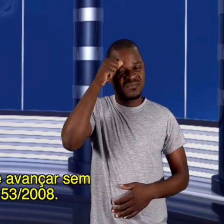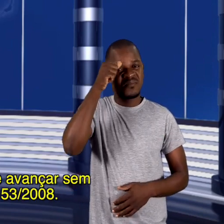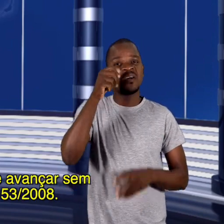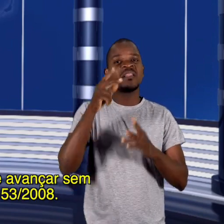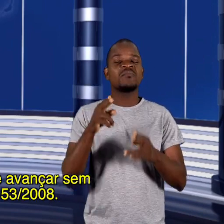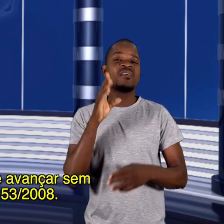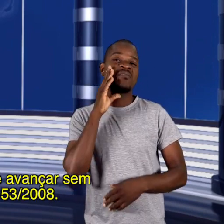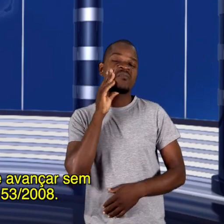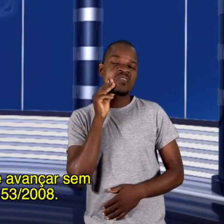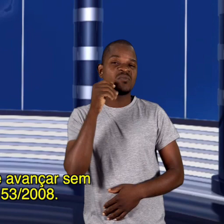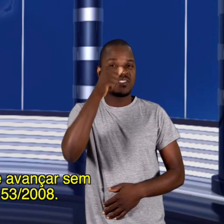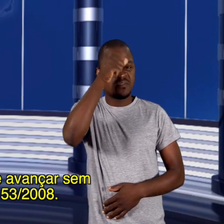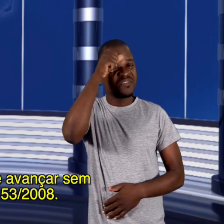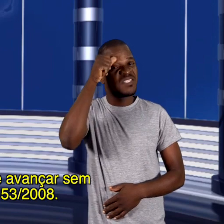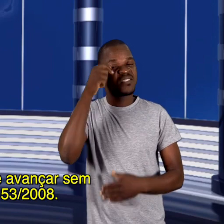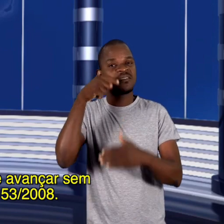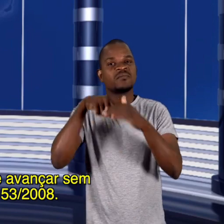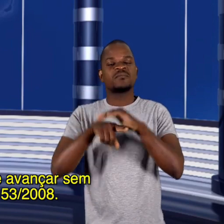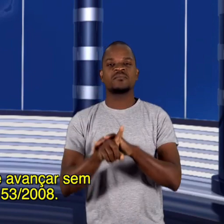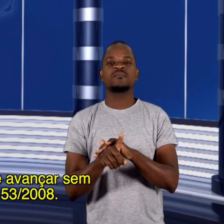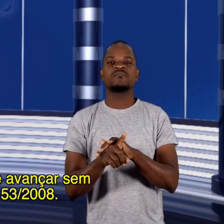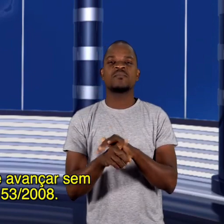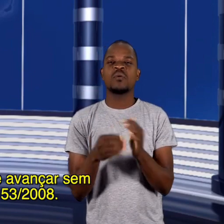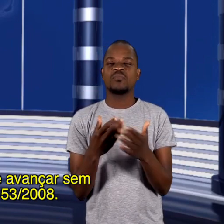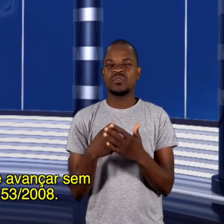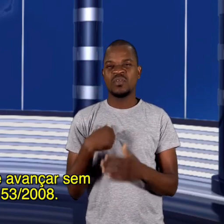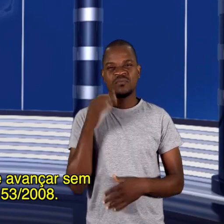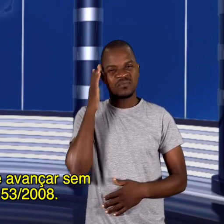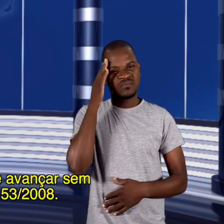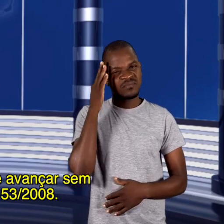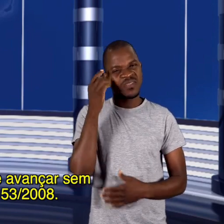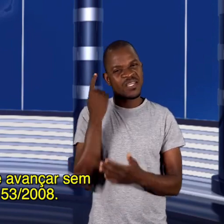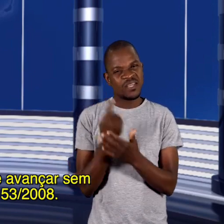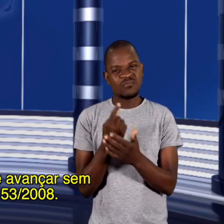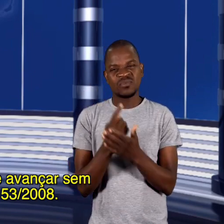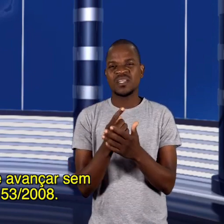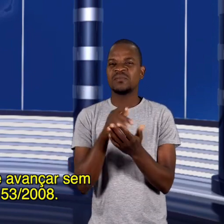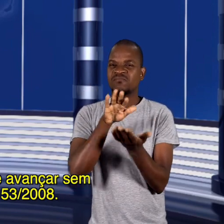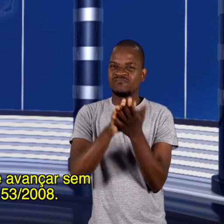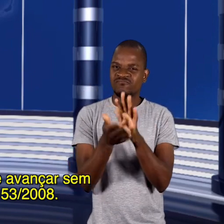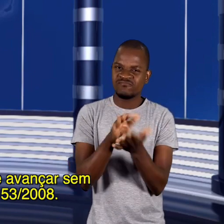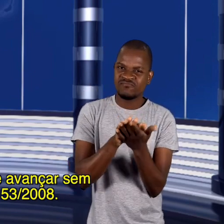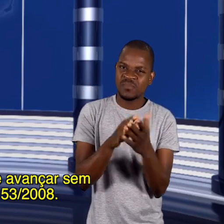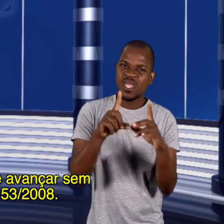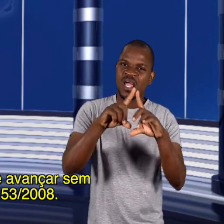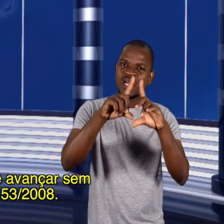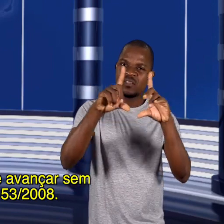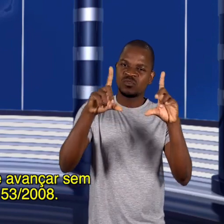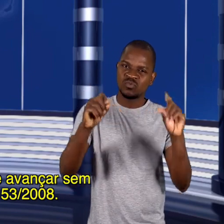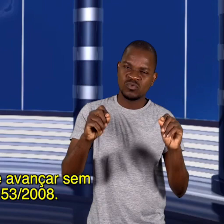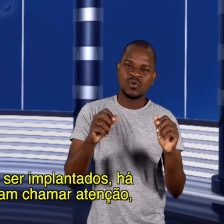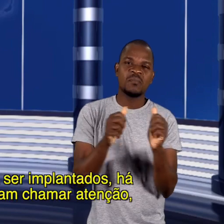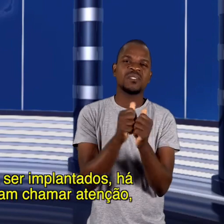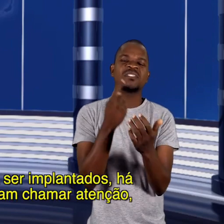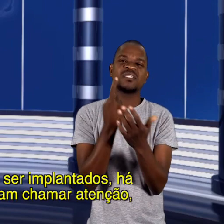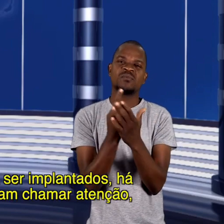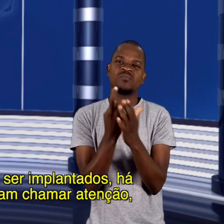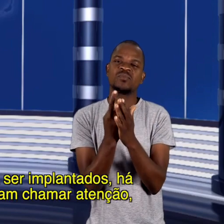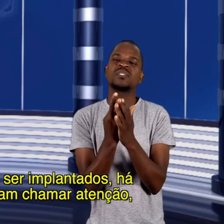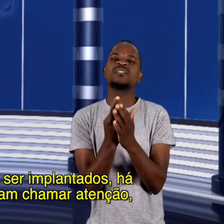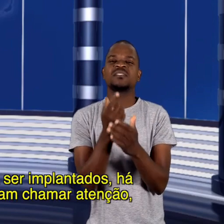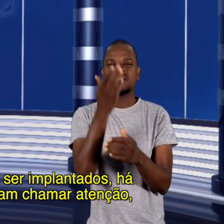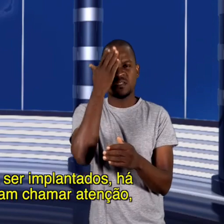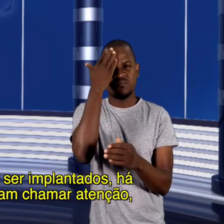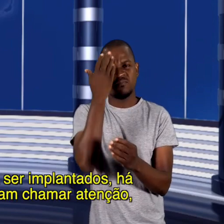infraestrutura pode avançar sem ter em conta o decreto 58 53 desculpa 2008 e espanta